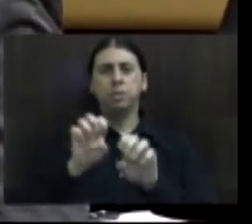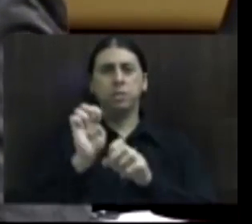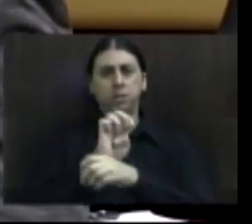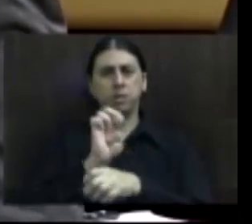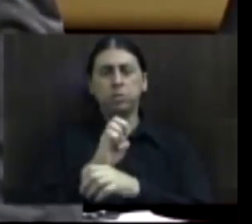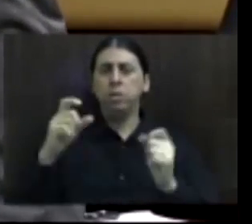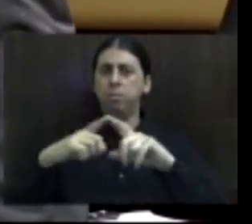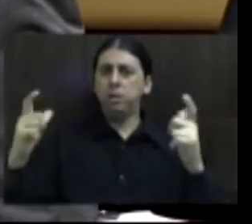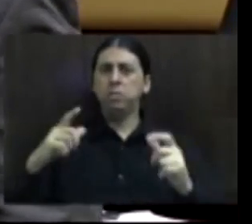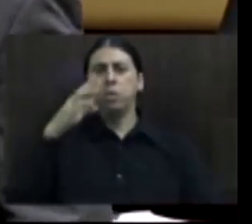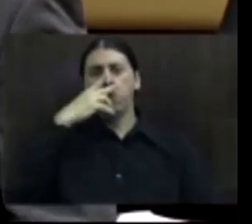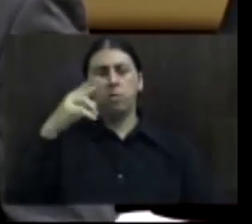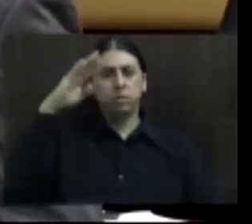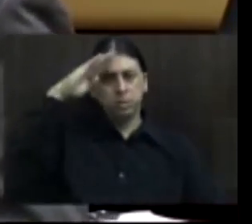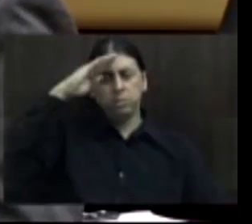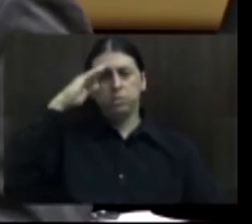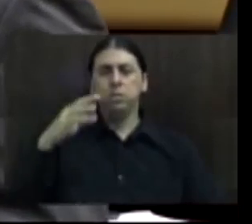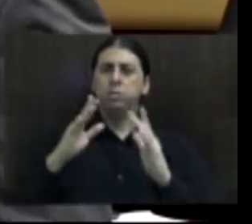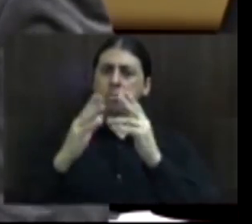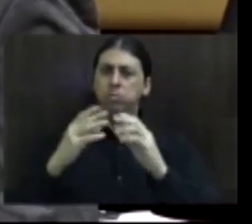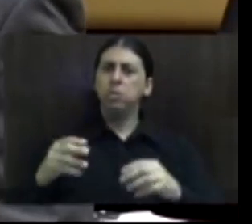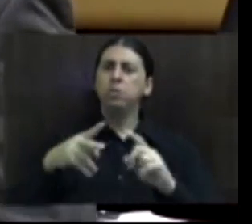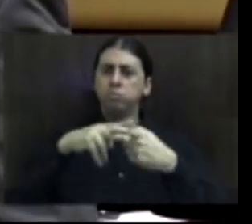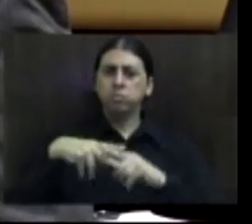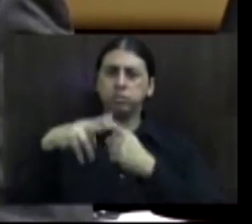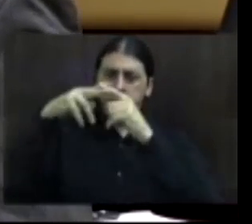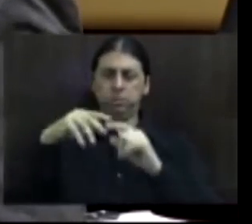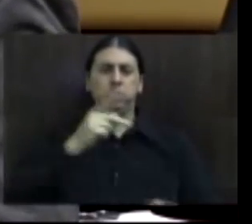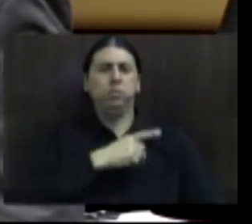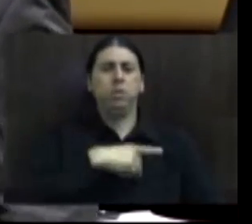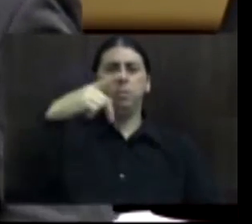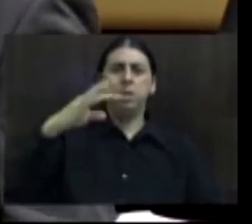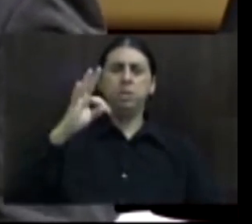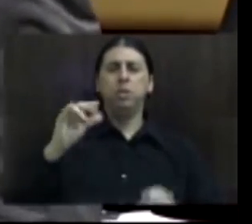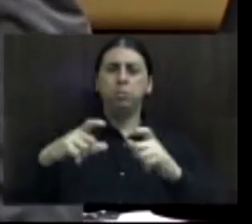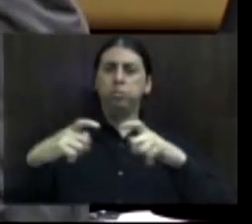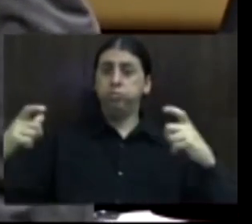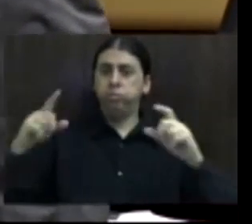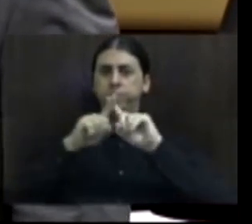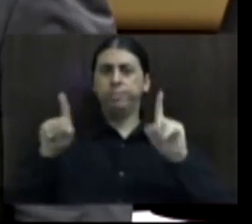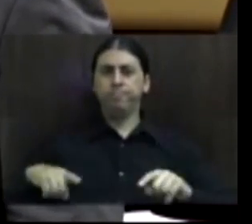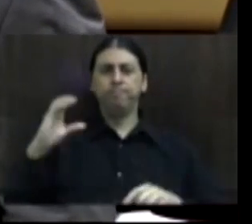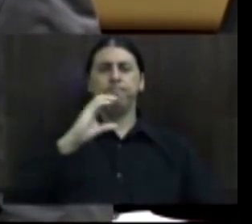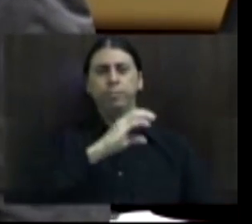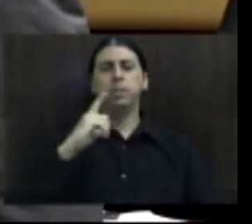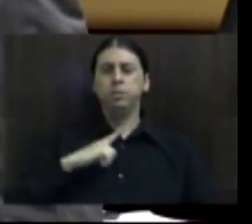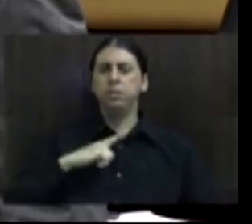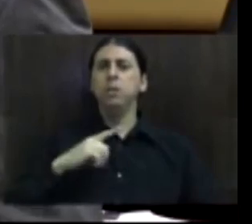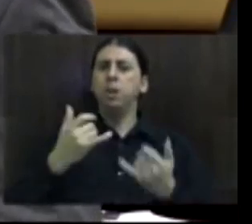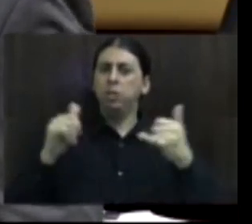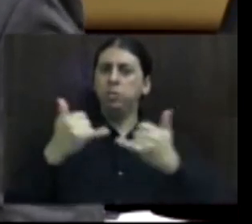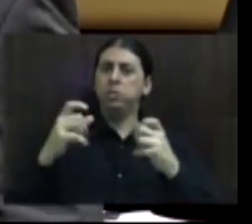Exército aparelhado no Brasil inteiro pelo PT o que que faz com a gente aumenta a conta de da luzer da